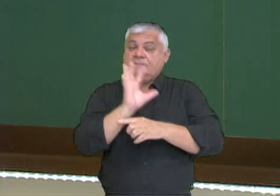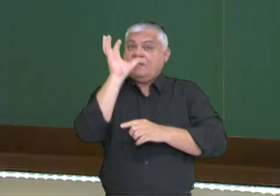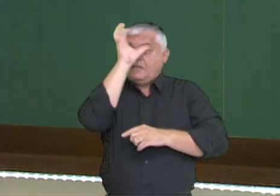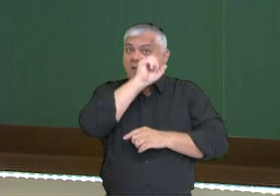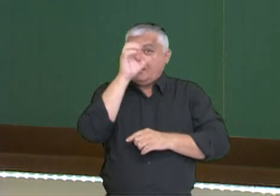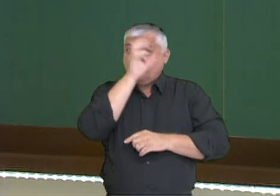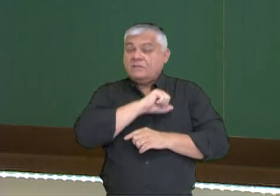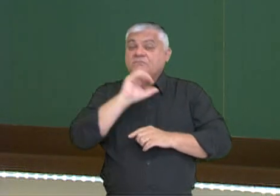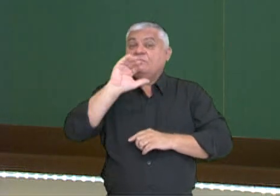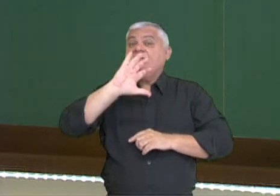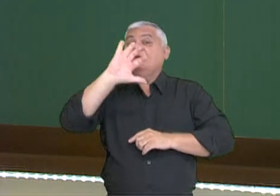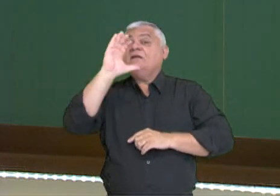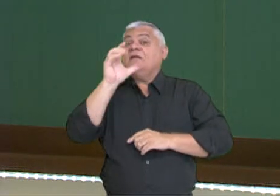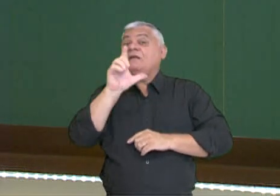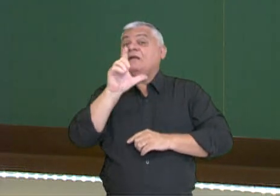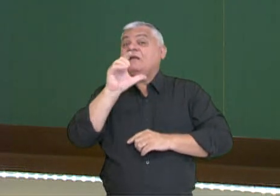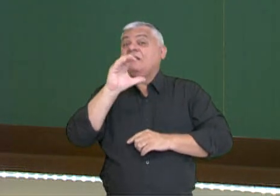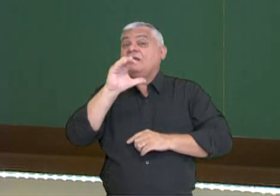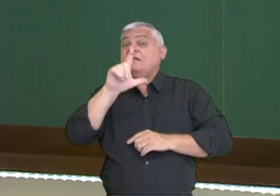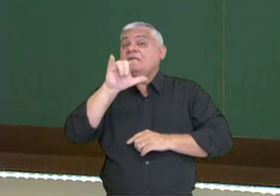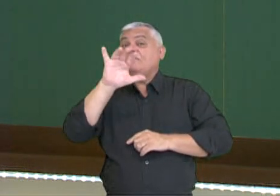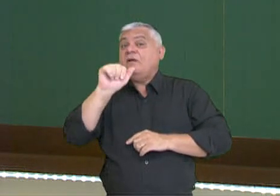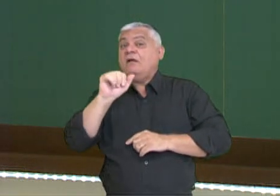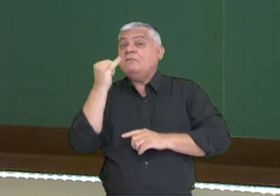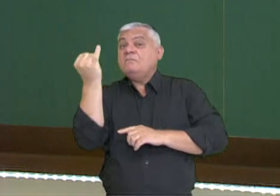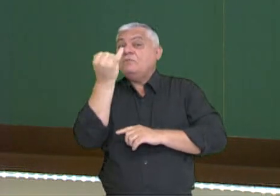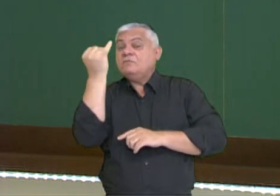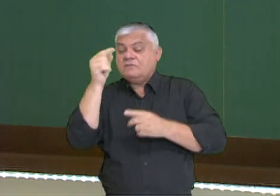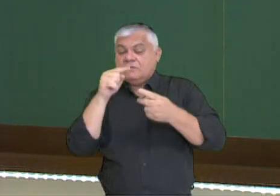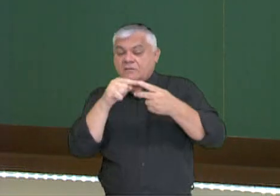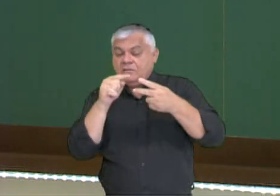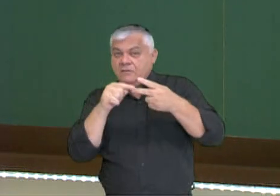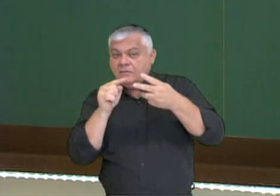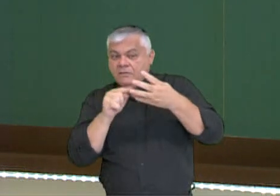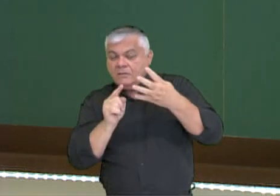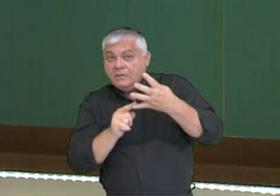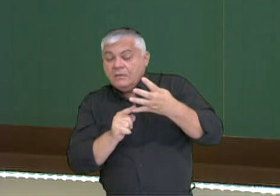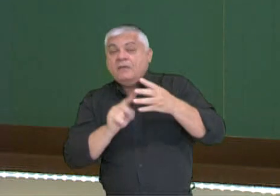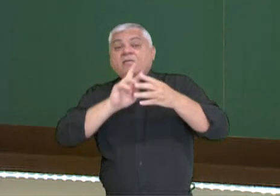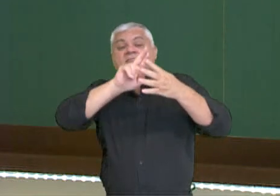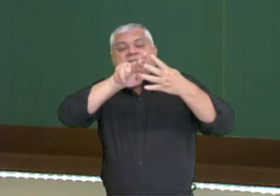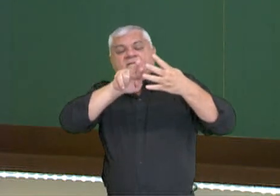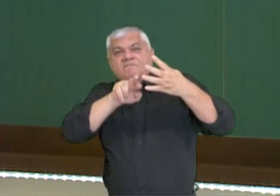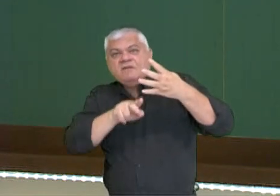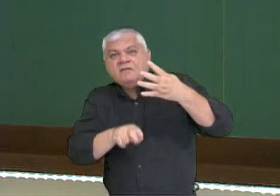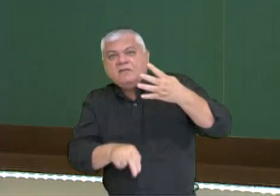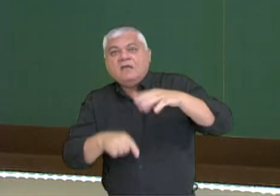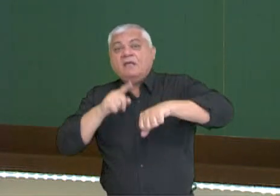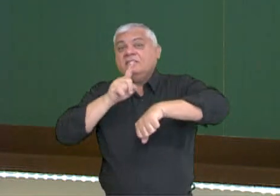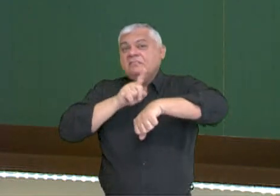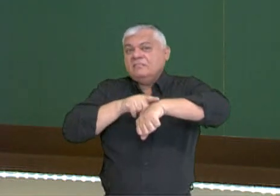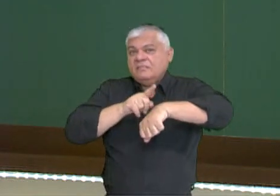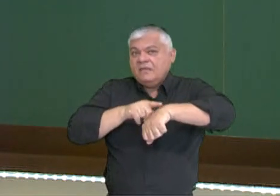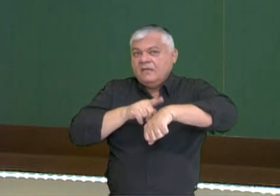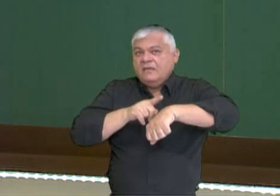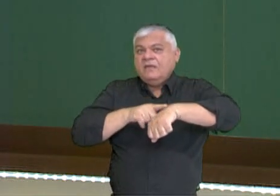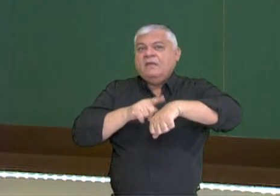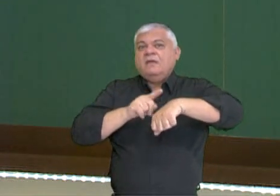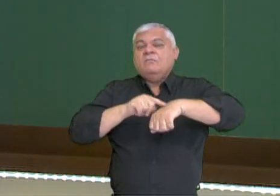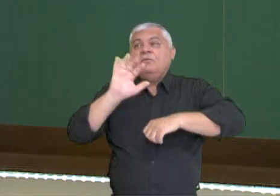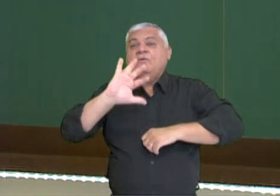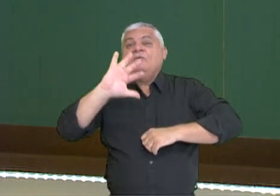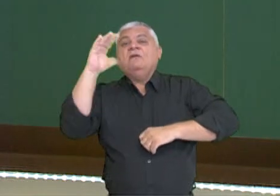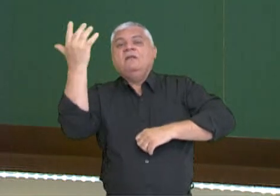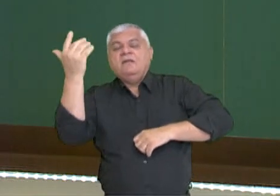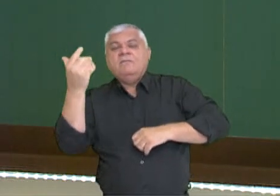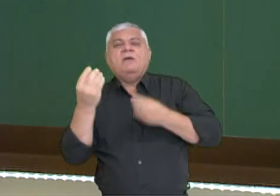os climas do Brasil, a importância deles, a diferença entre o tempo atmosférico e o clima e como a